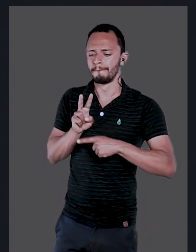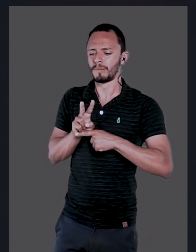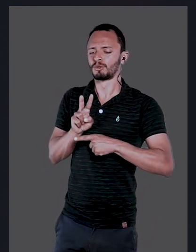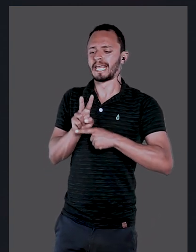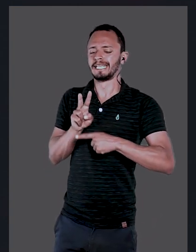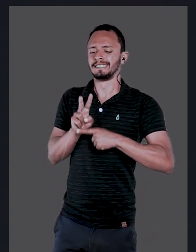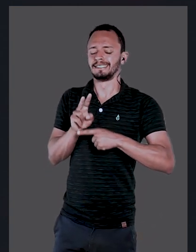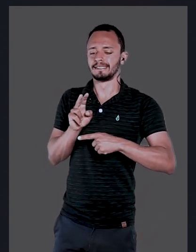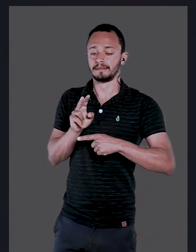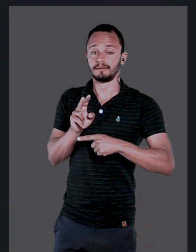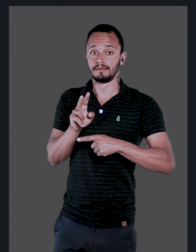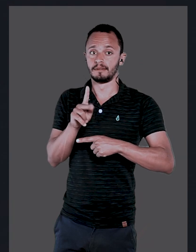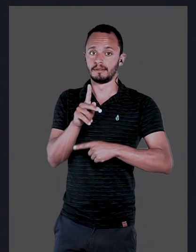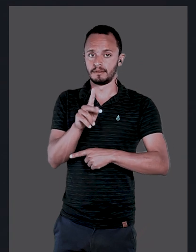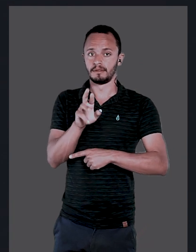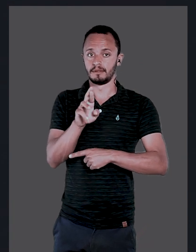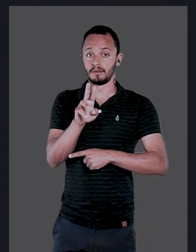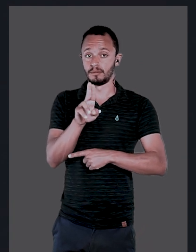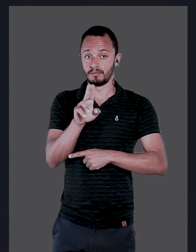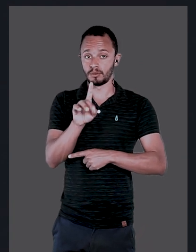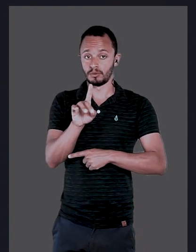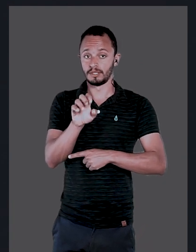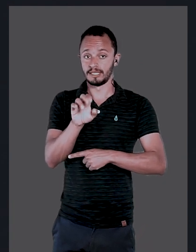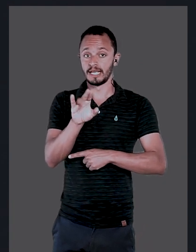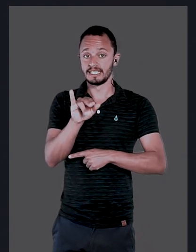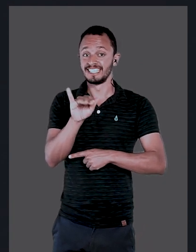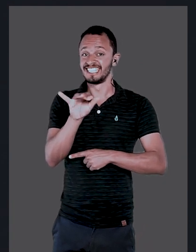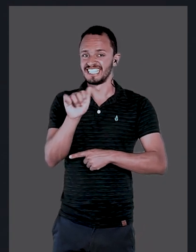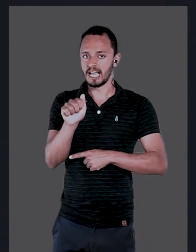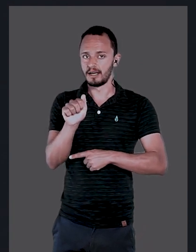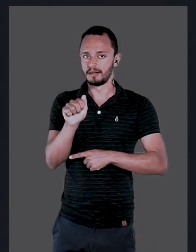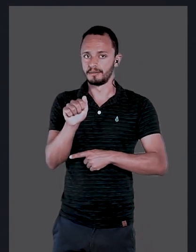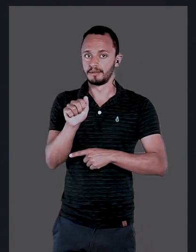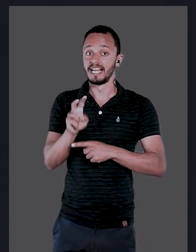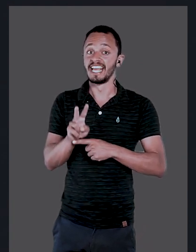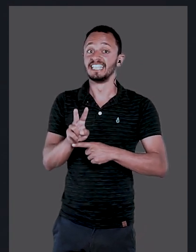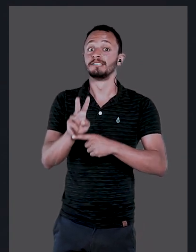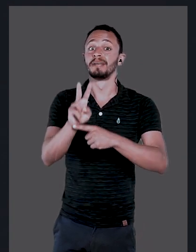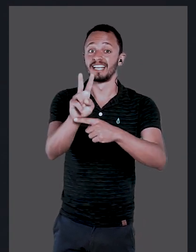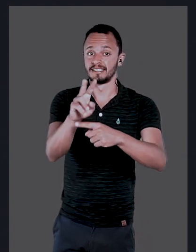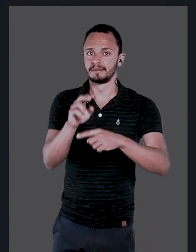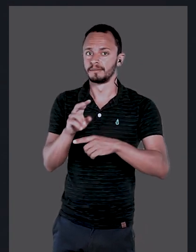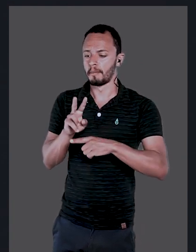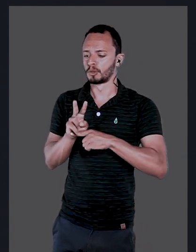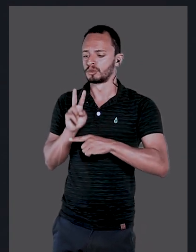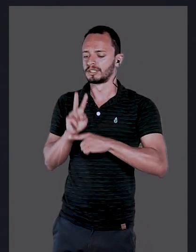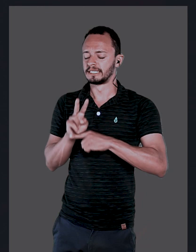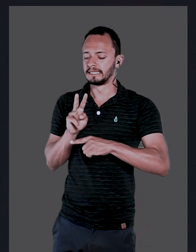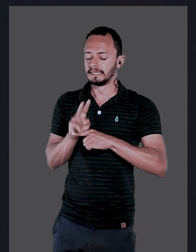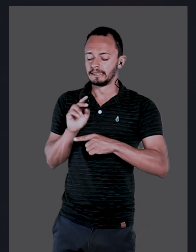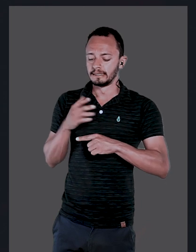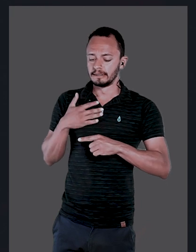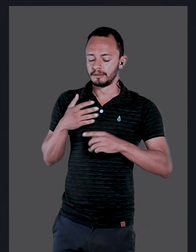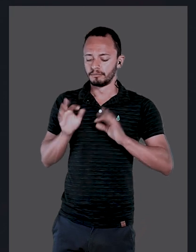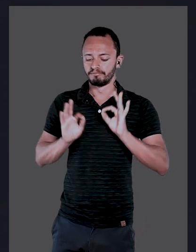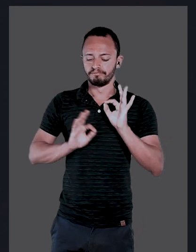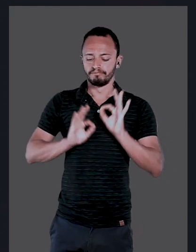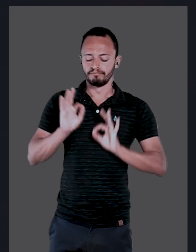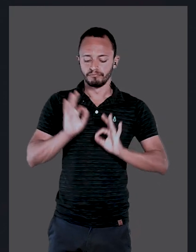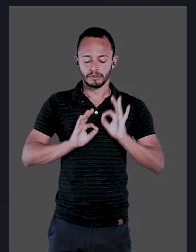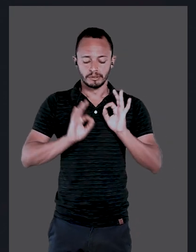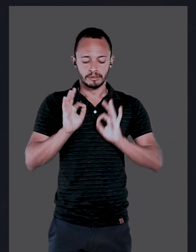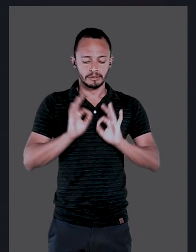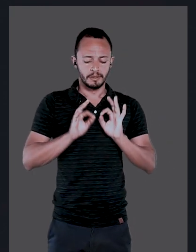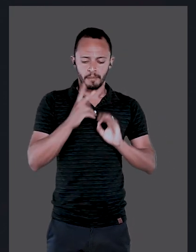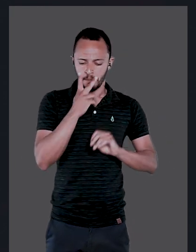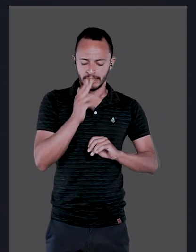A minha prudência é muito solitária, porque eu vejo diante da desgraça, vejo a humanidade